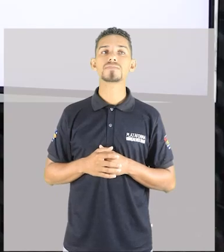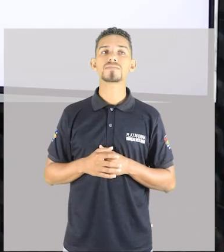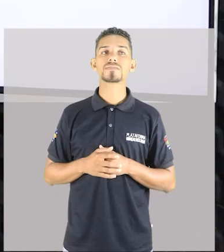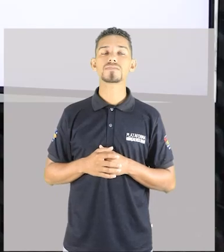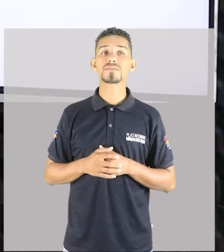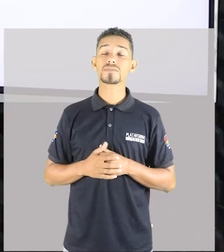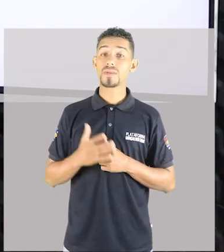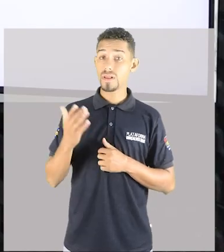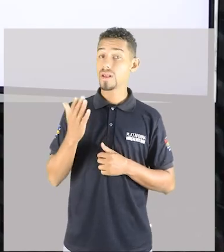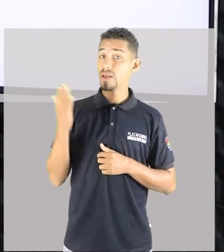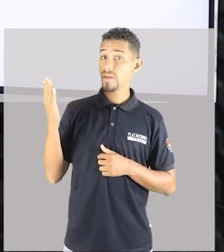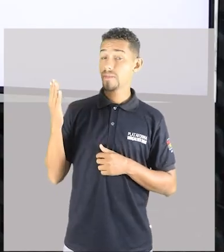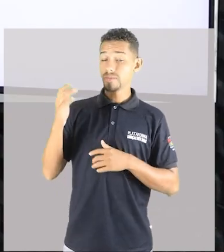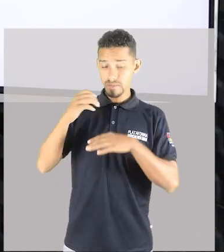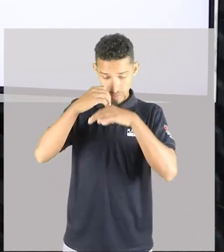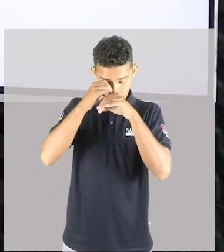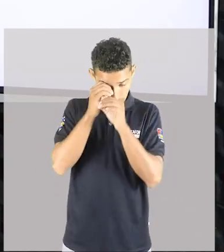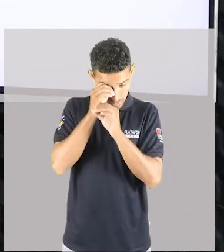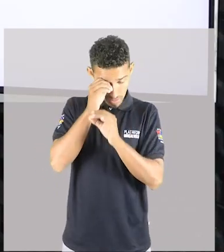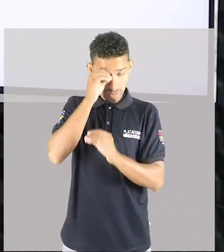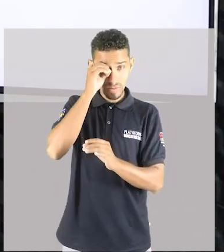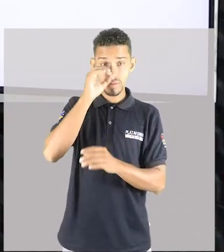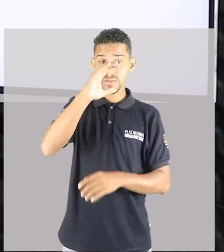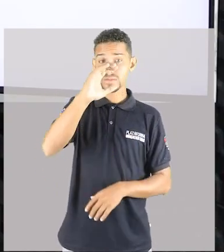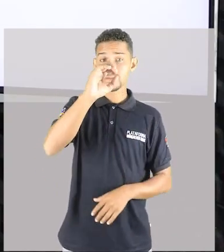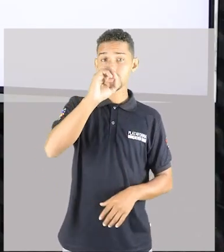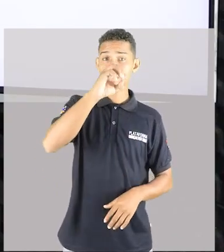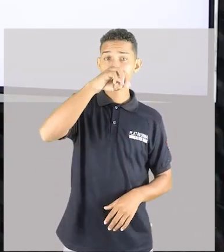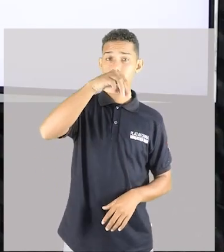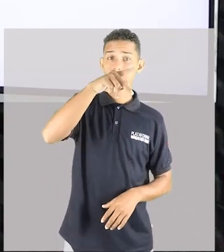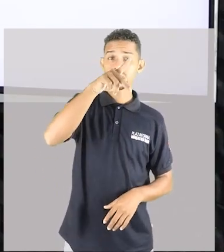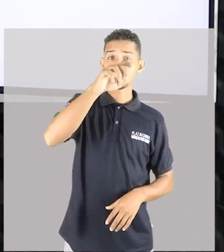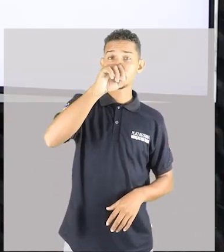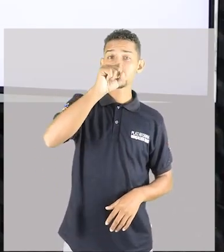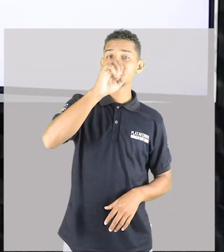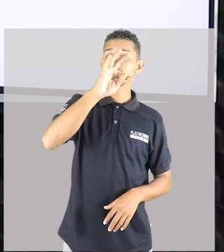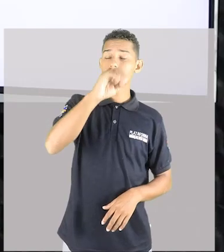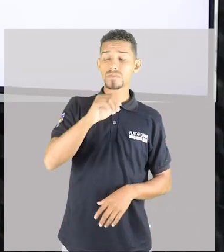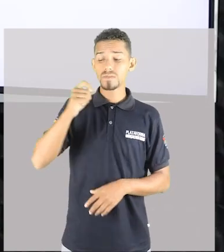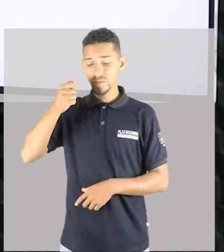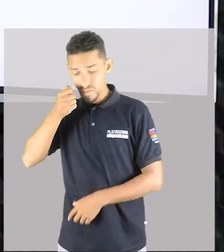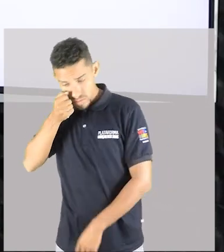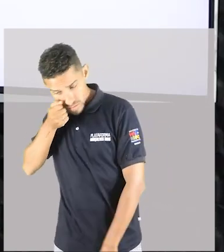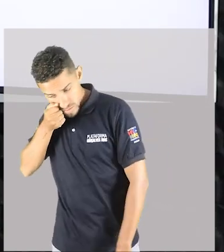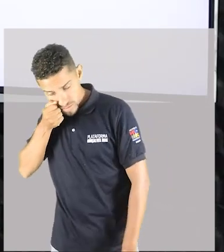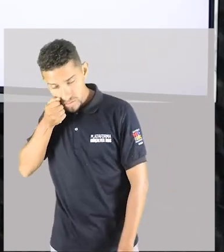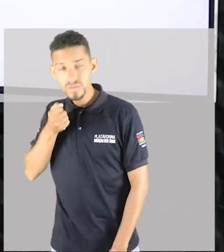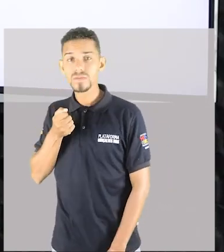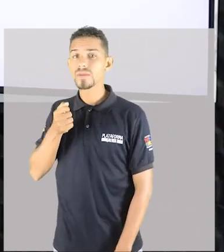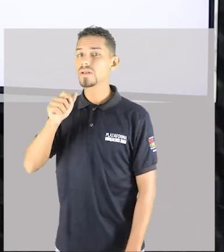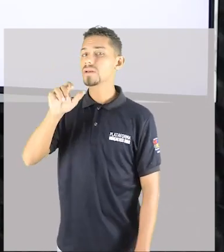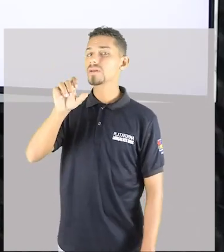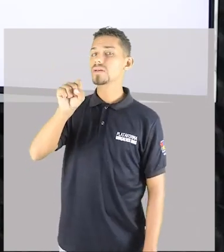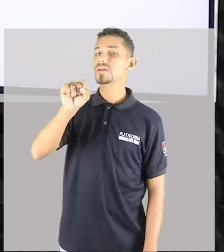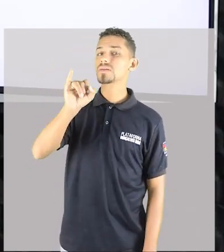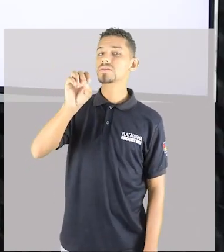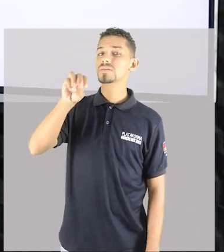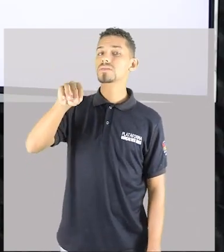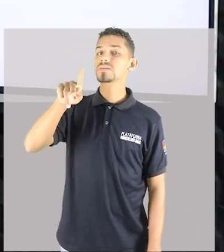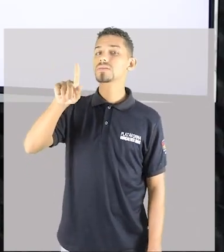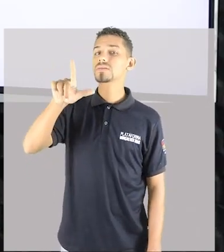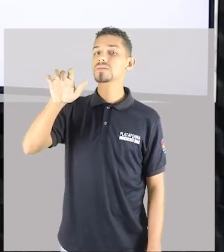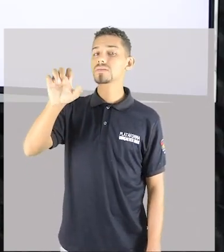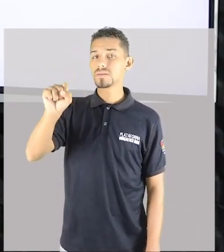Esse microscópio é chamado de microscópio composto e a lupa é chamada de microscópio simples. O microscópio composto,